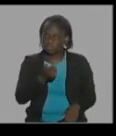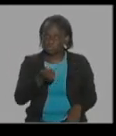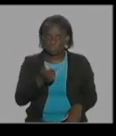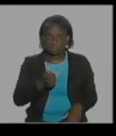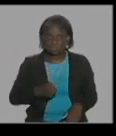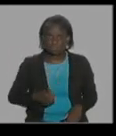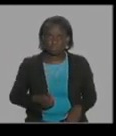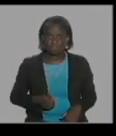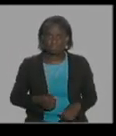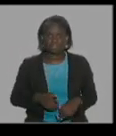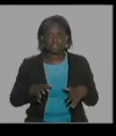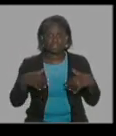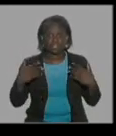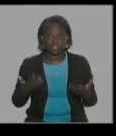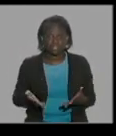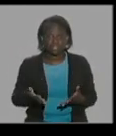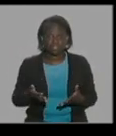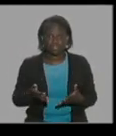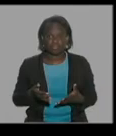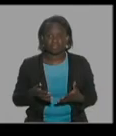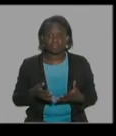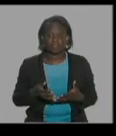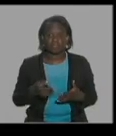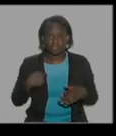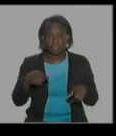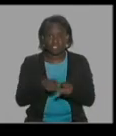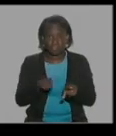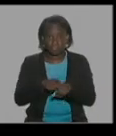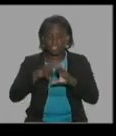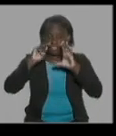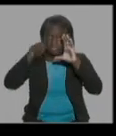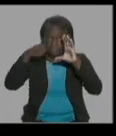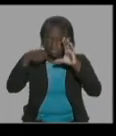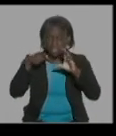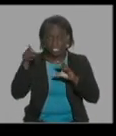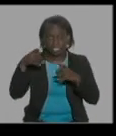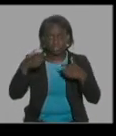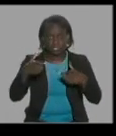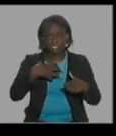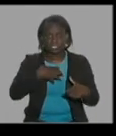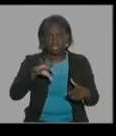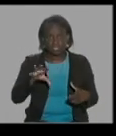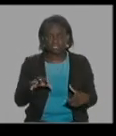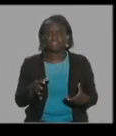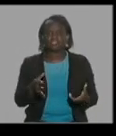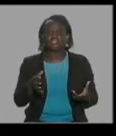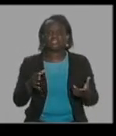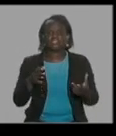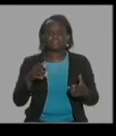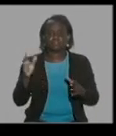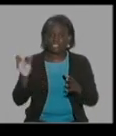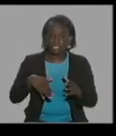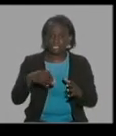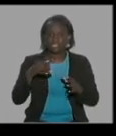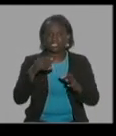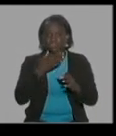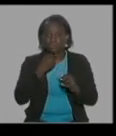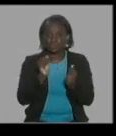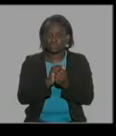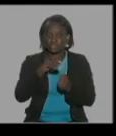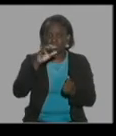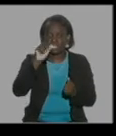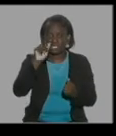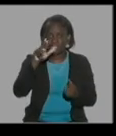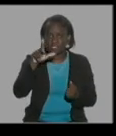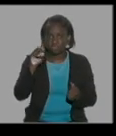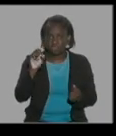acredito que foram muito poucos que vieram. Então, eu também filmei em Salvador para esse documentário com o próprio Carlos